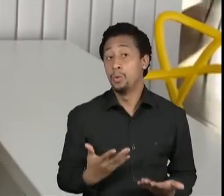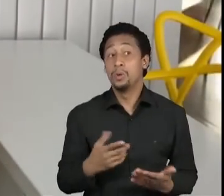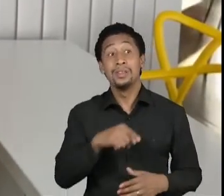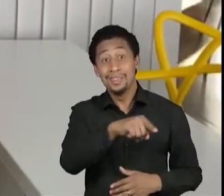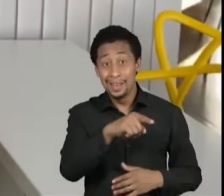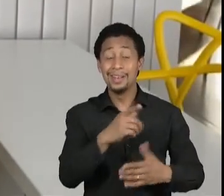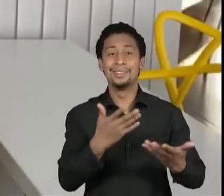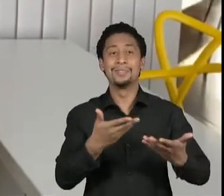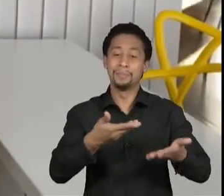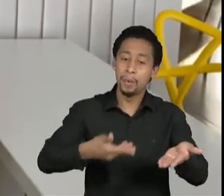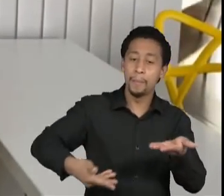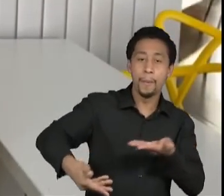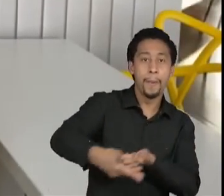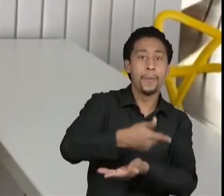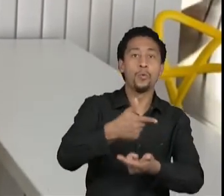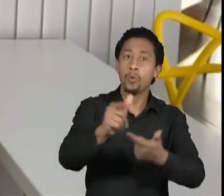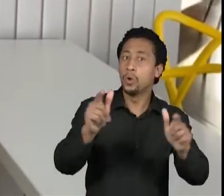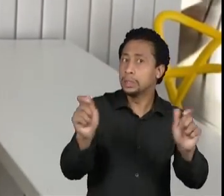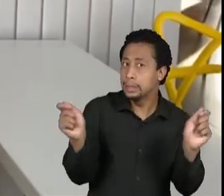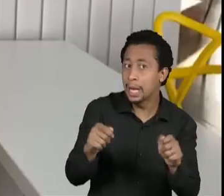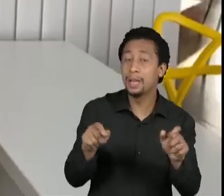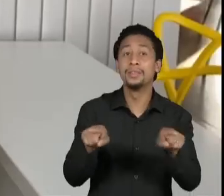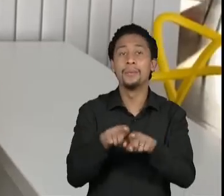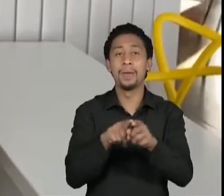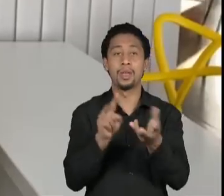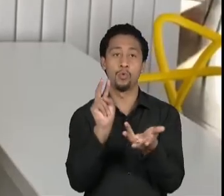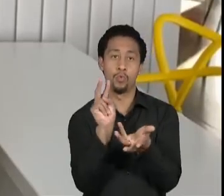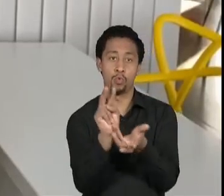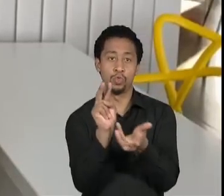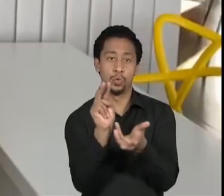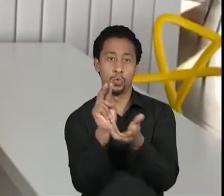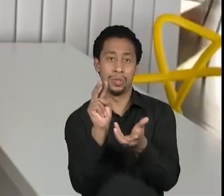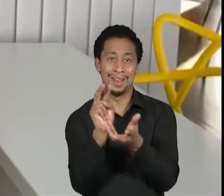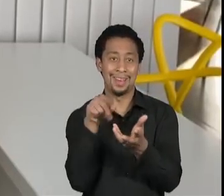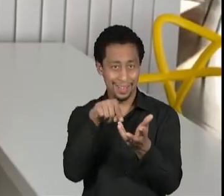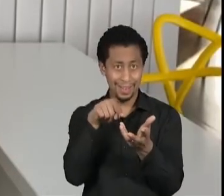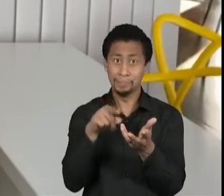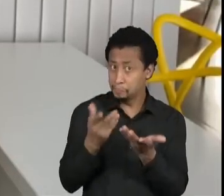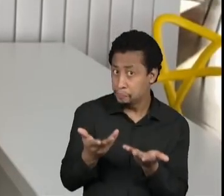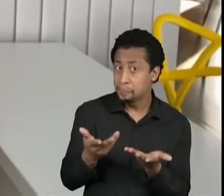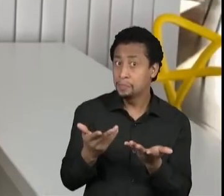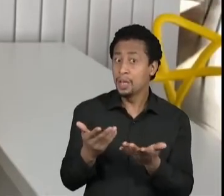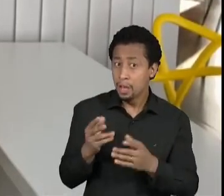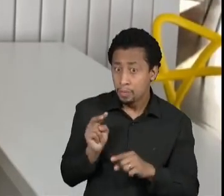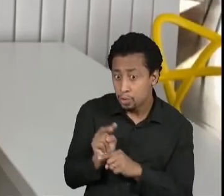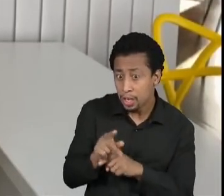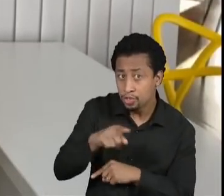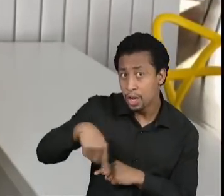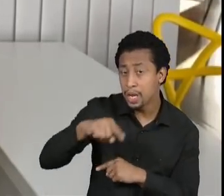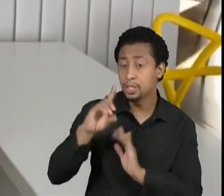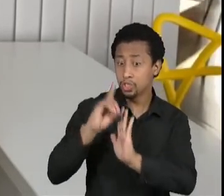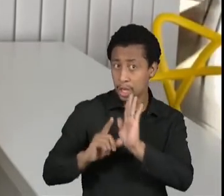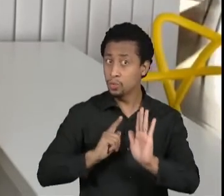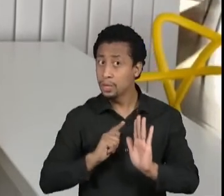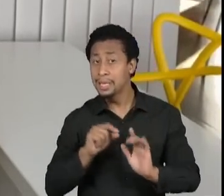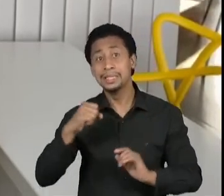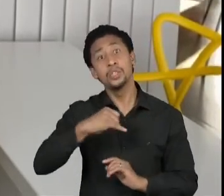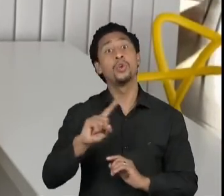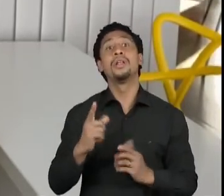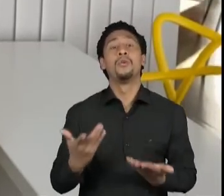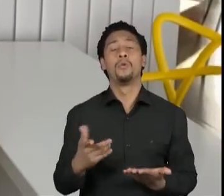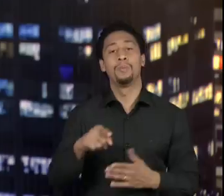o acompanhamento do Conselho Tutelar, garantindo o direito à educação a essas crianças e promovendo o desenvolvimento